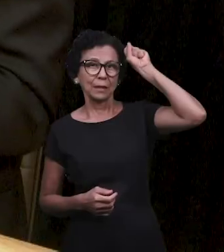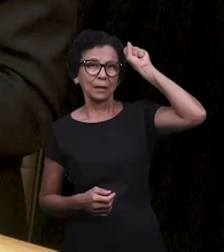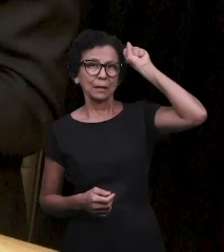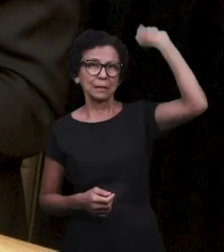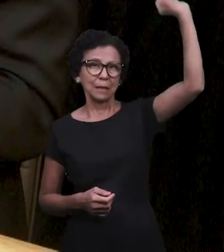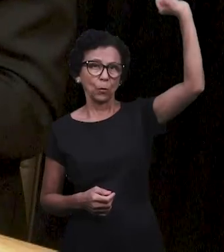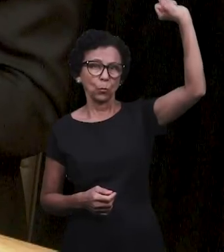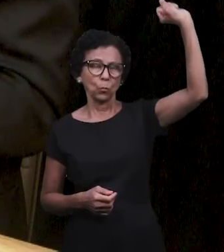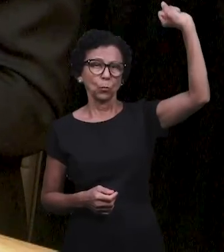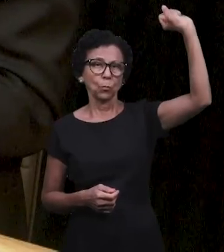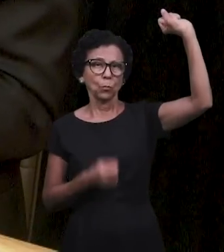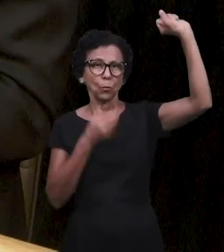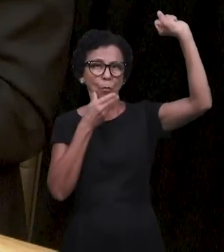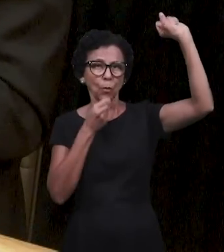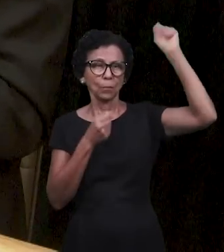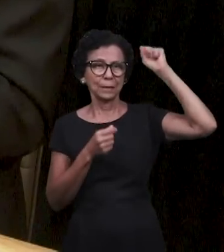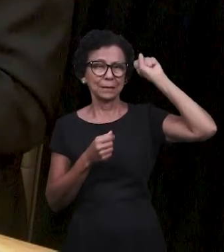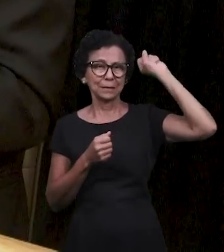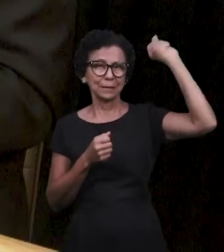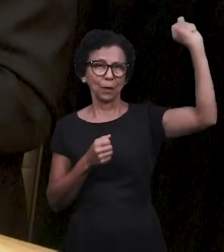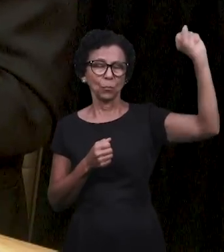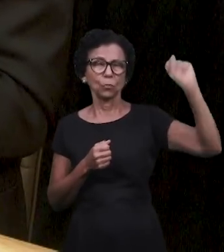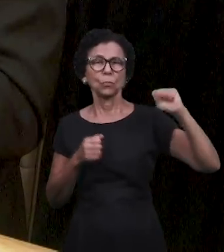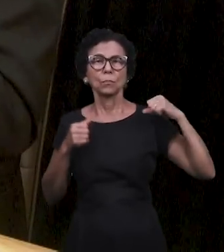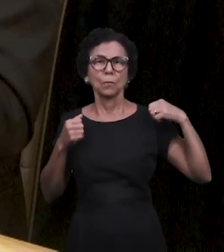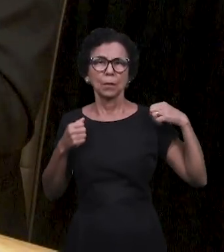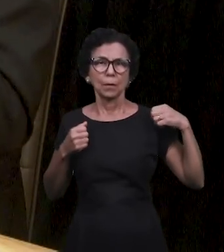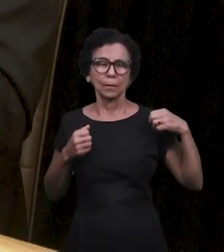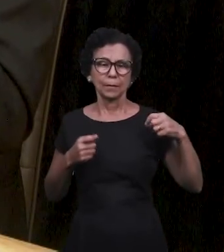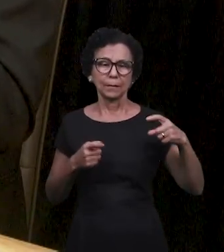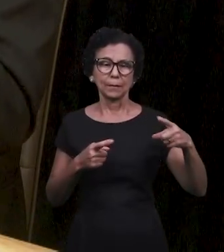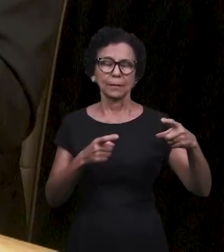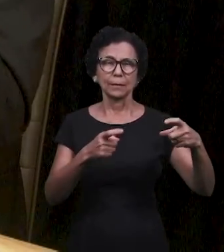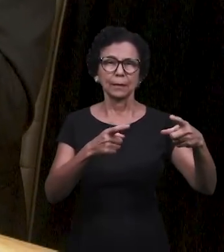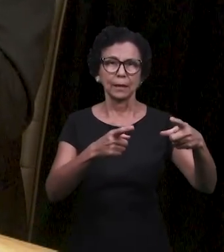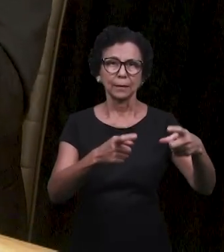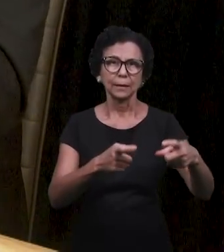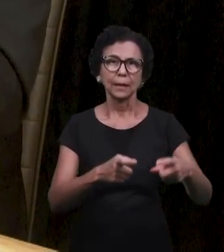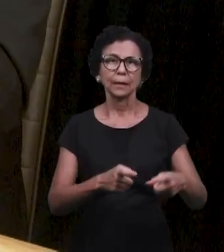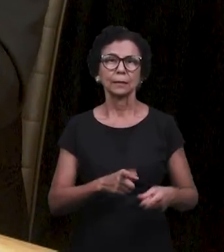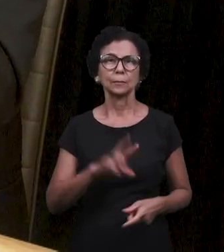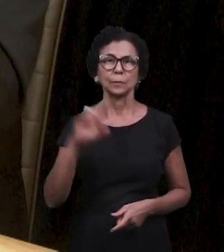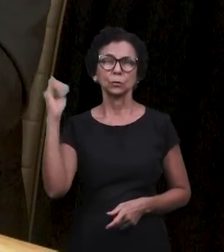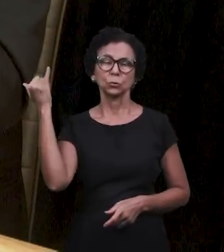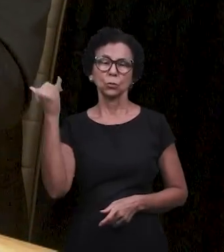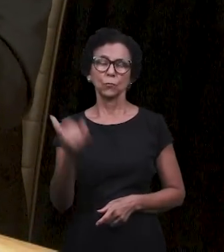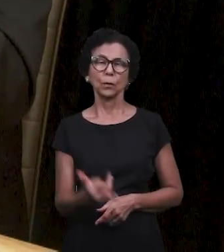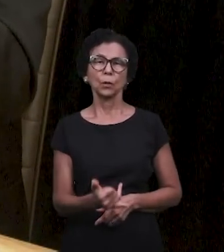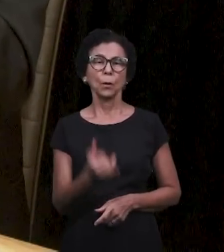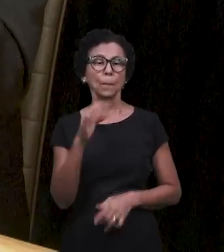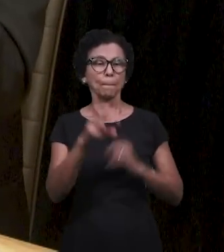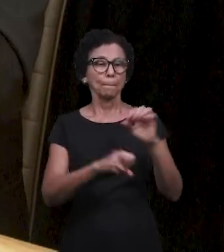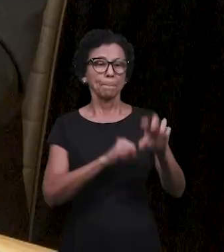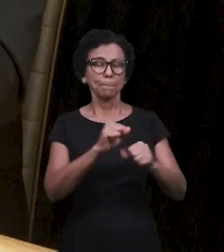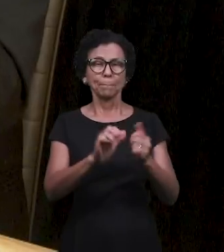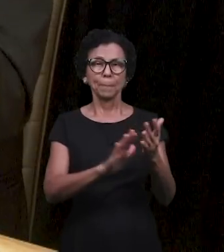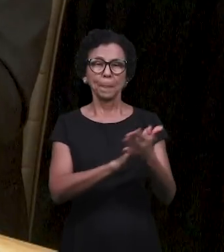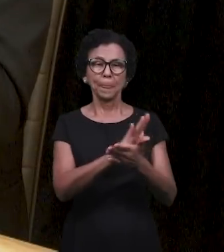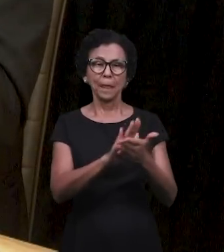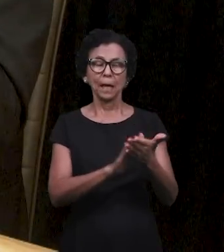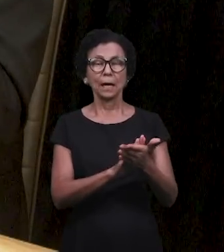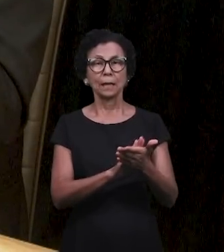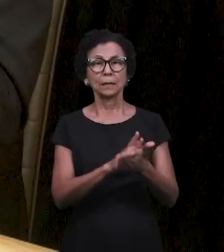Amaleque é isso, é Esaú, é aquele que quer tirar o de mais valioso que nós temos, que é essa